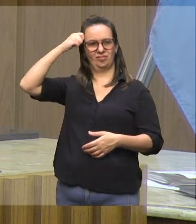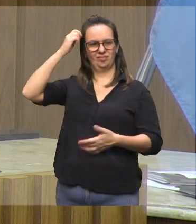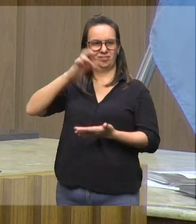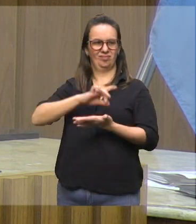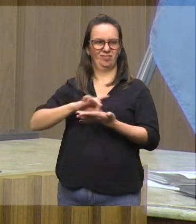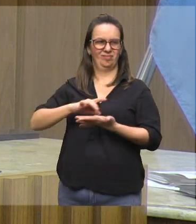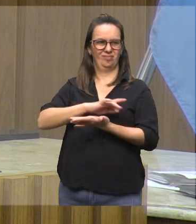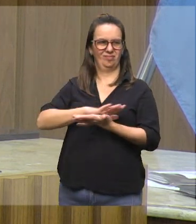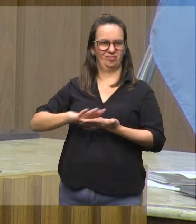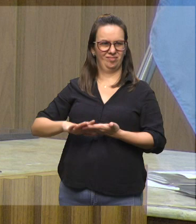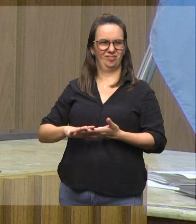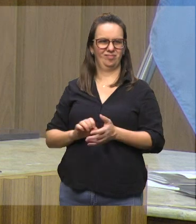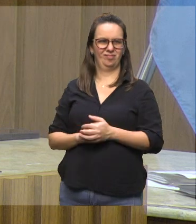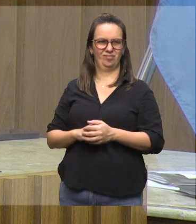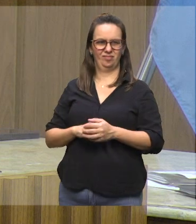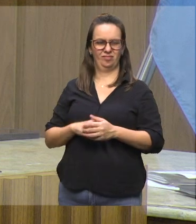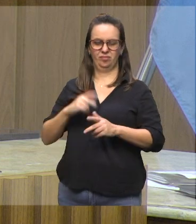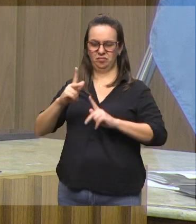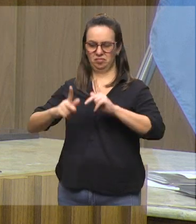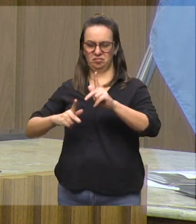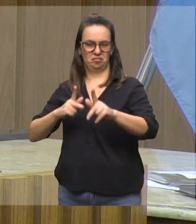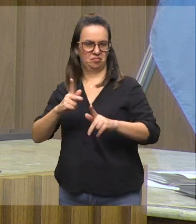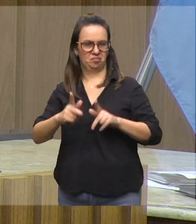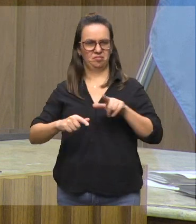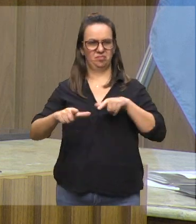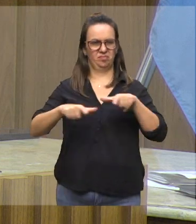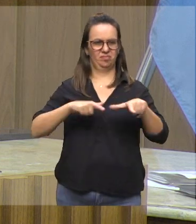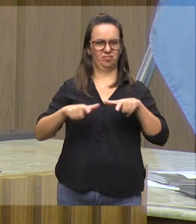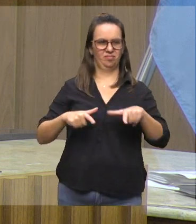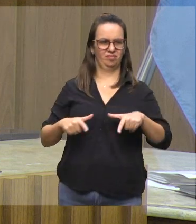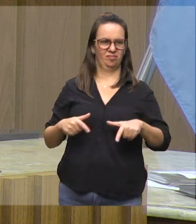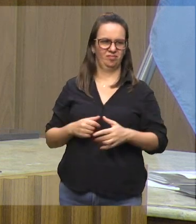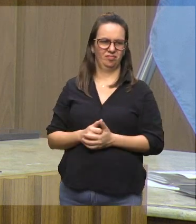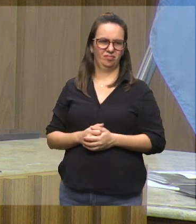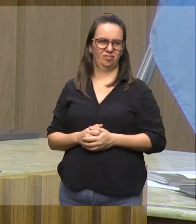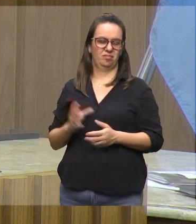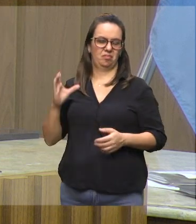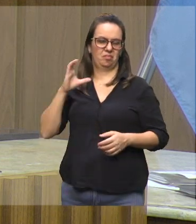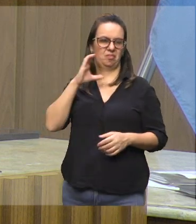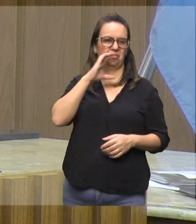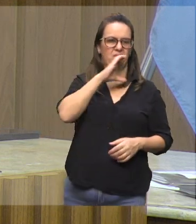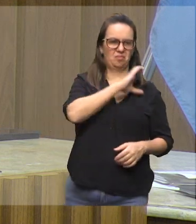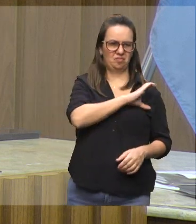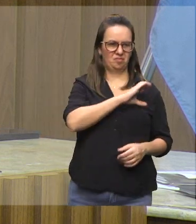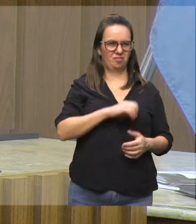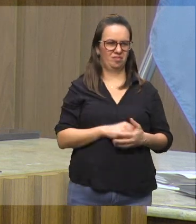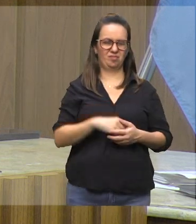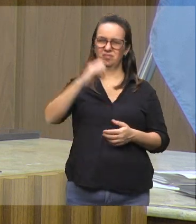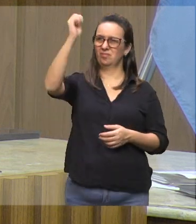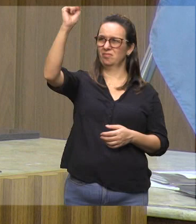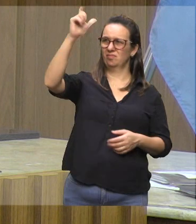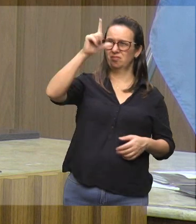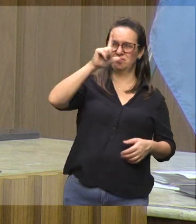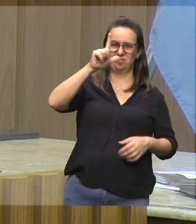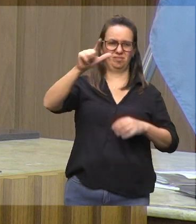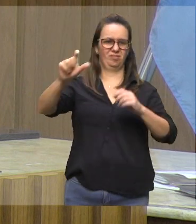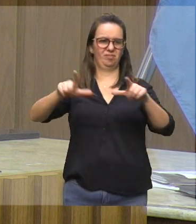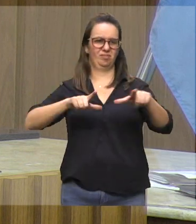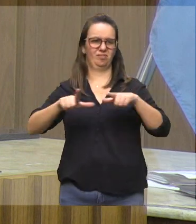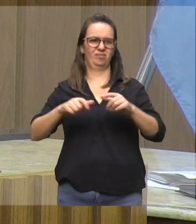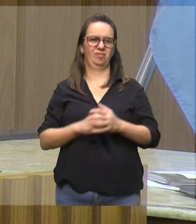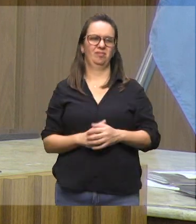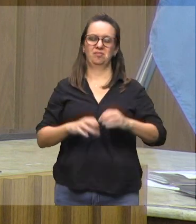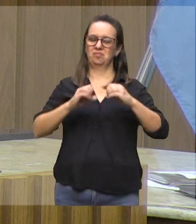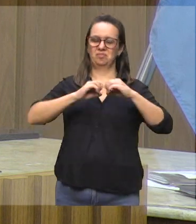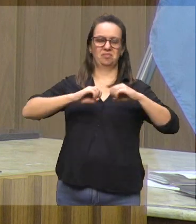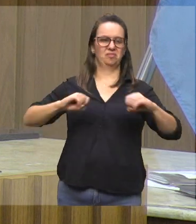fica naquele sol, naquela massa quente. Não se viu uma fala do prefeito municipal agradecendo os servidores públicos. Se a